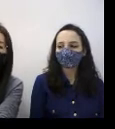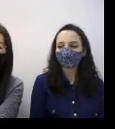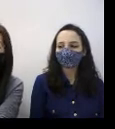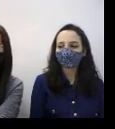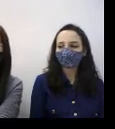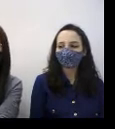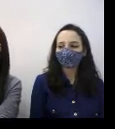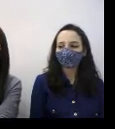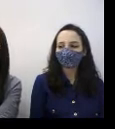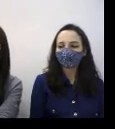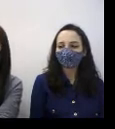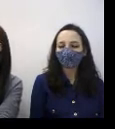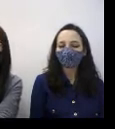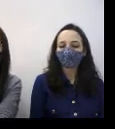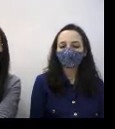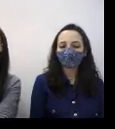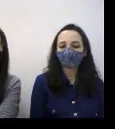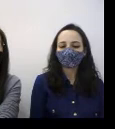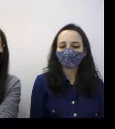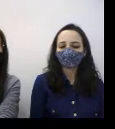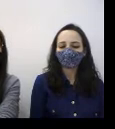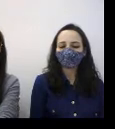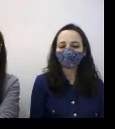alguns sinais, sintomas de depressão,